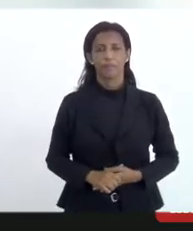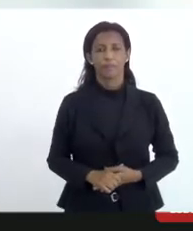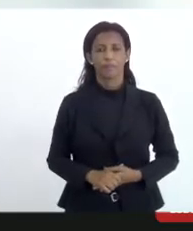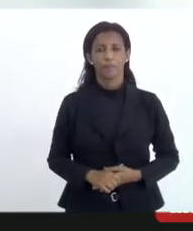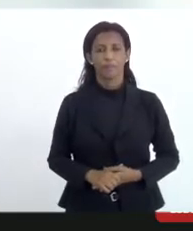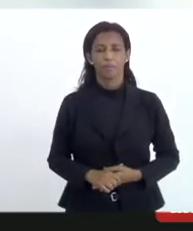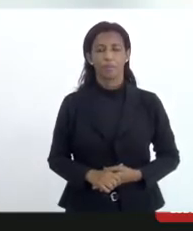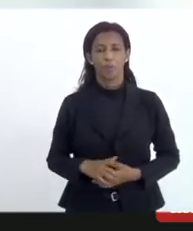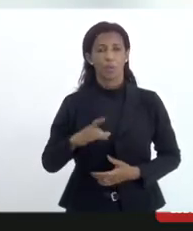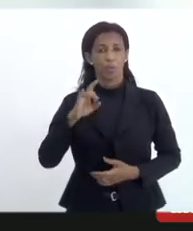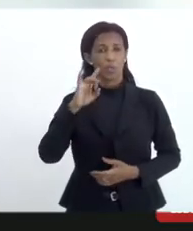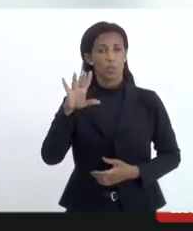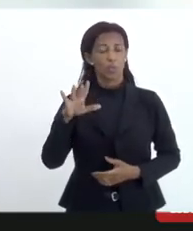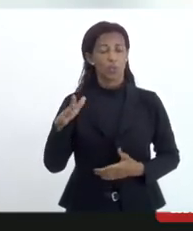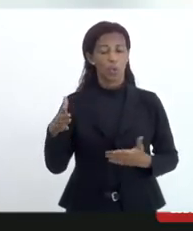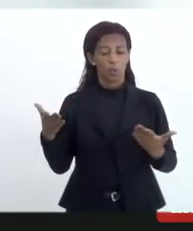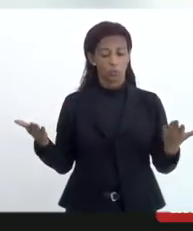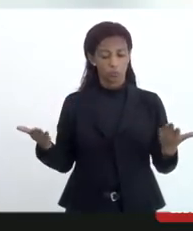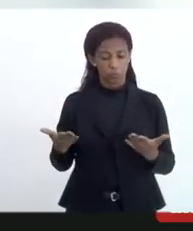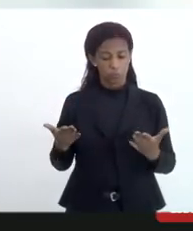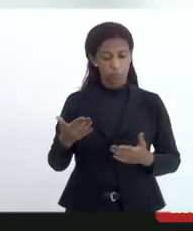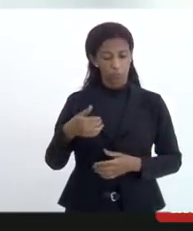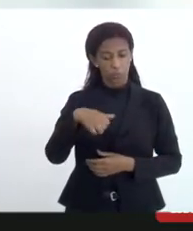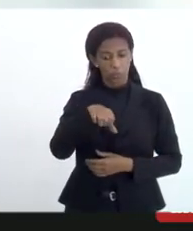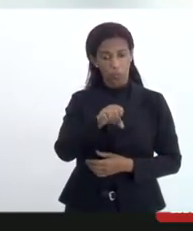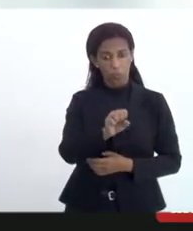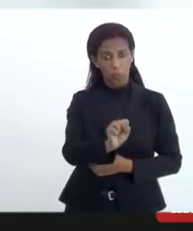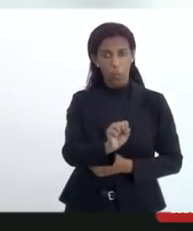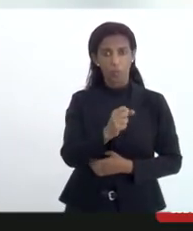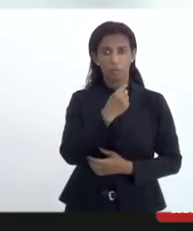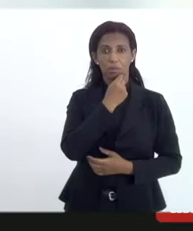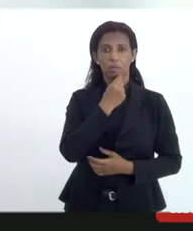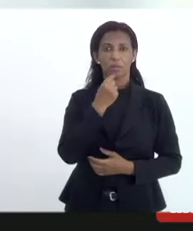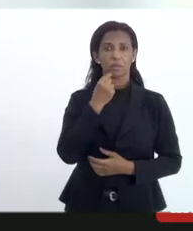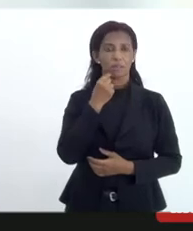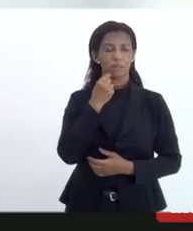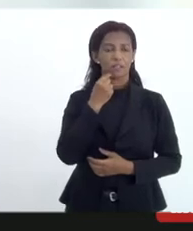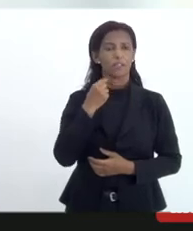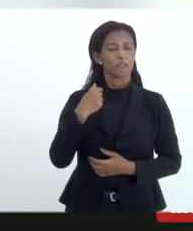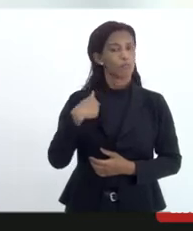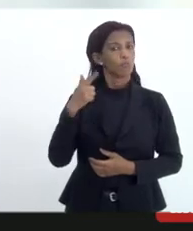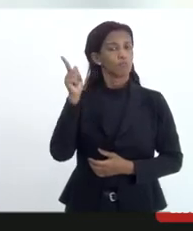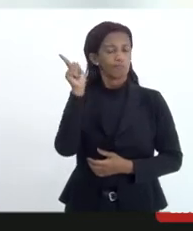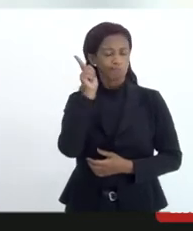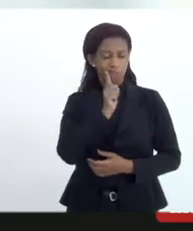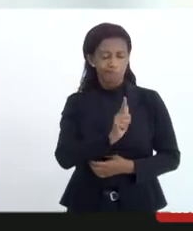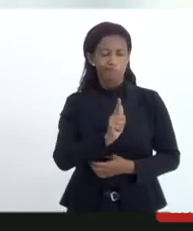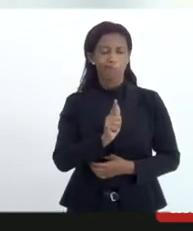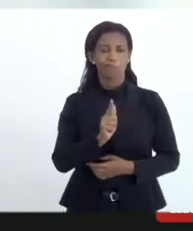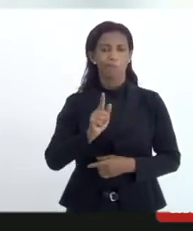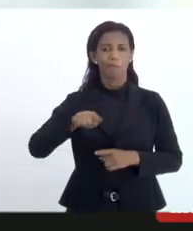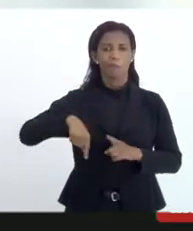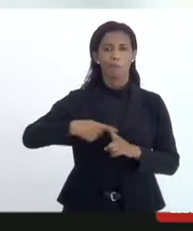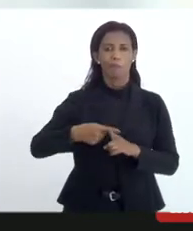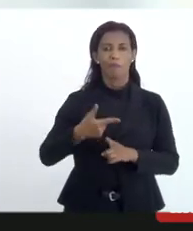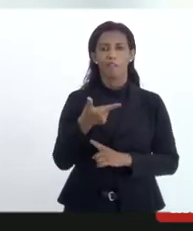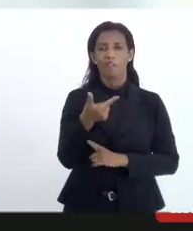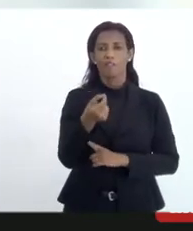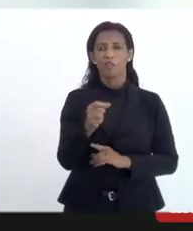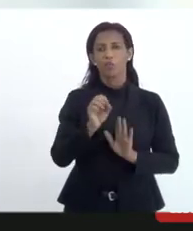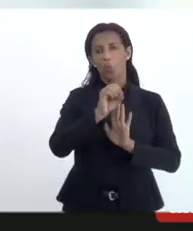e somente no dia 8, agora de setembro, eu expedi mais